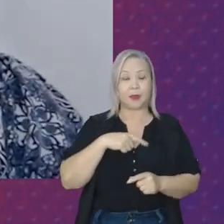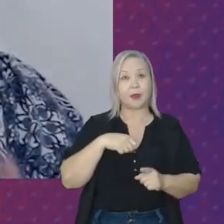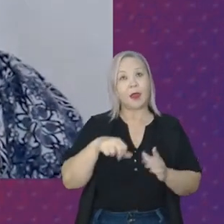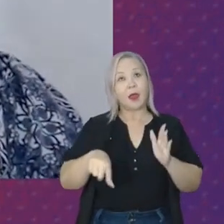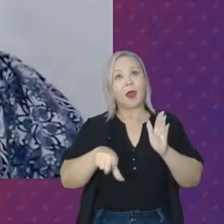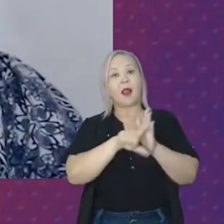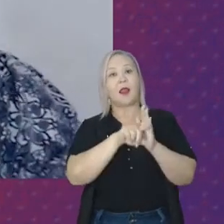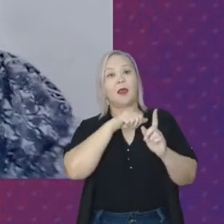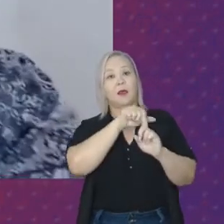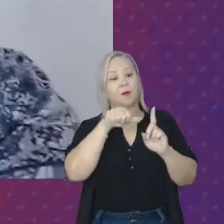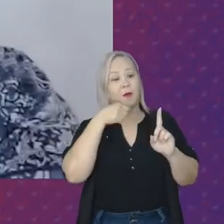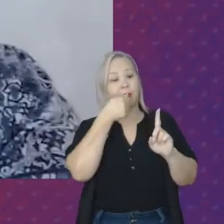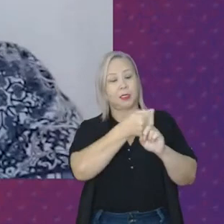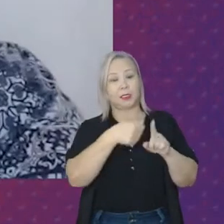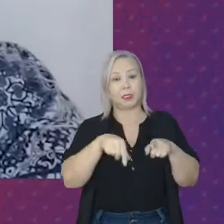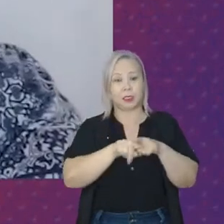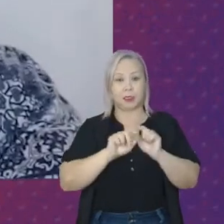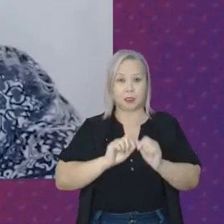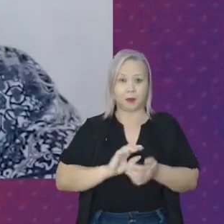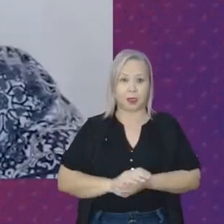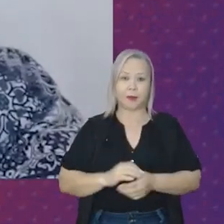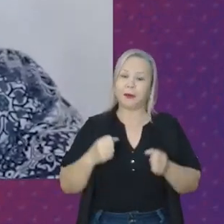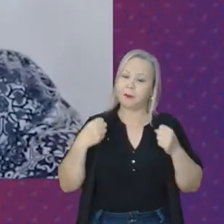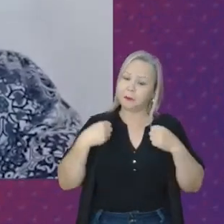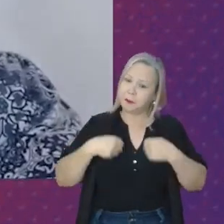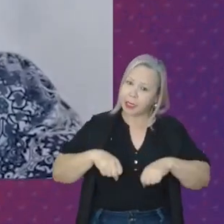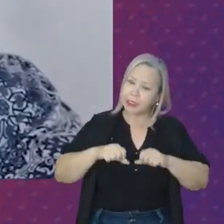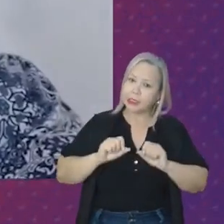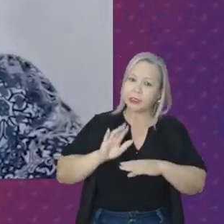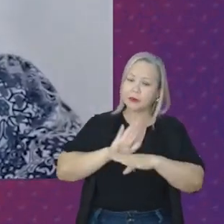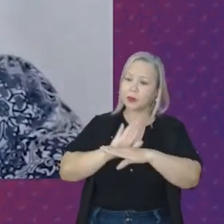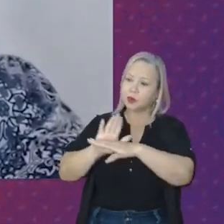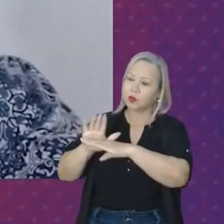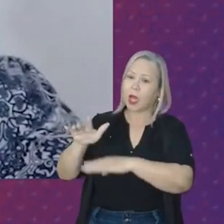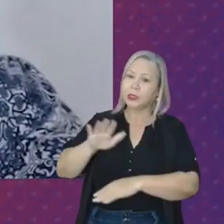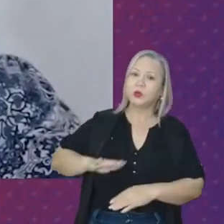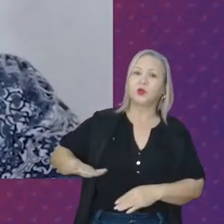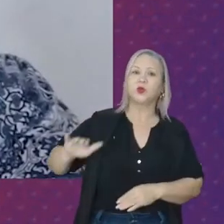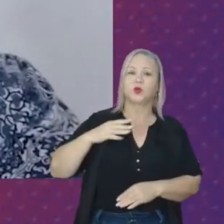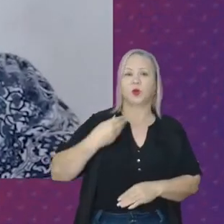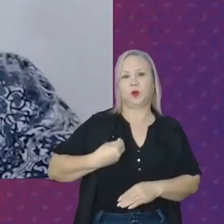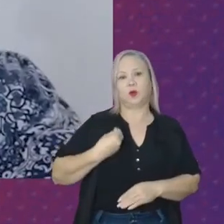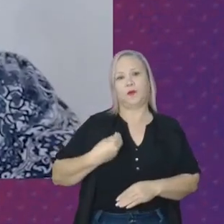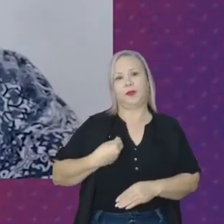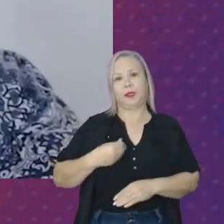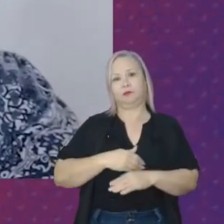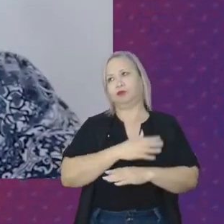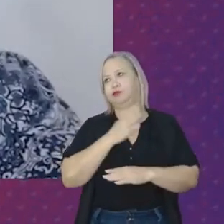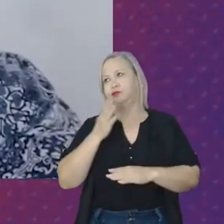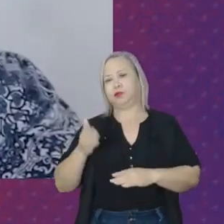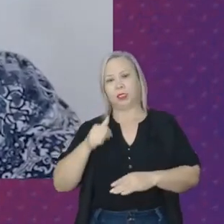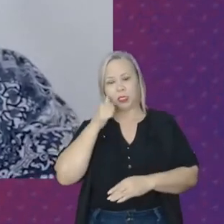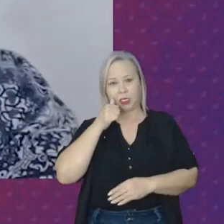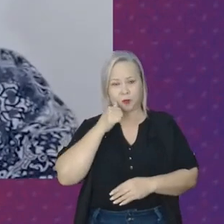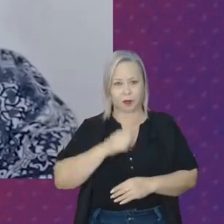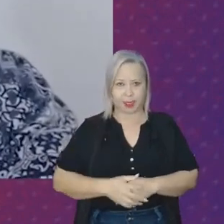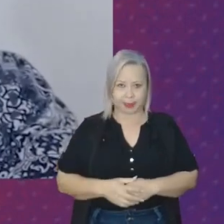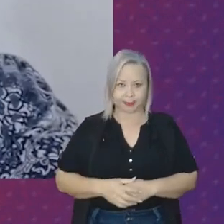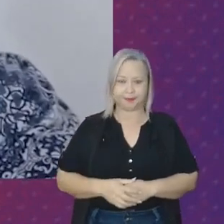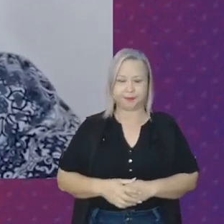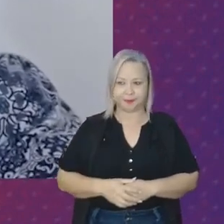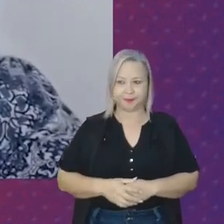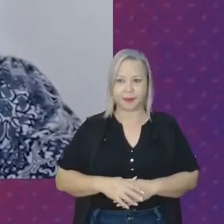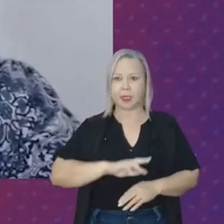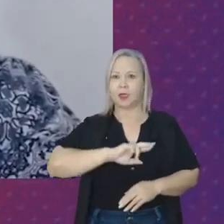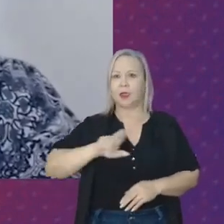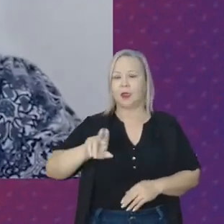que contemple todos os momentos da vida das mulheres, para que a gente possa estar protegida em todas as etapas da nossa vida, não